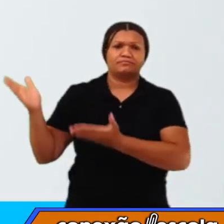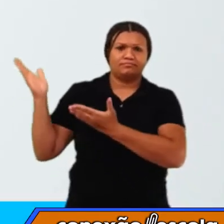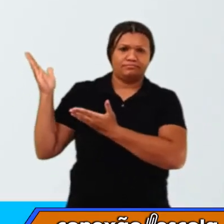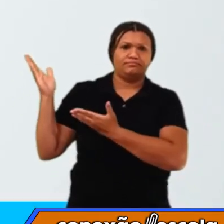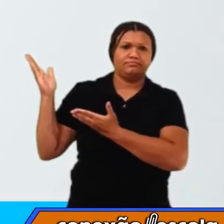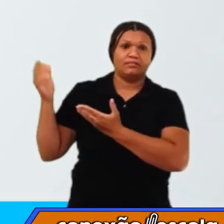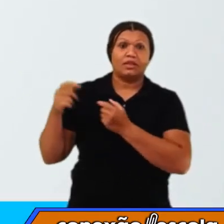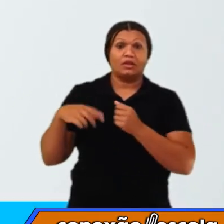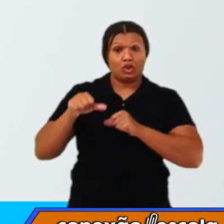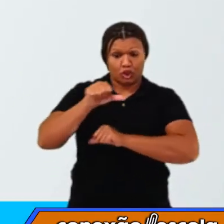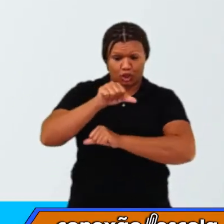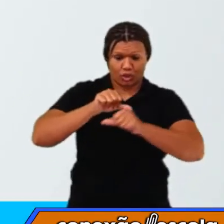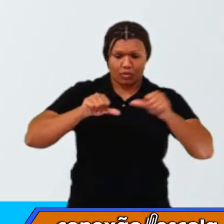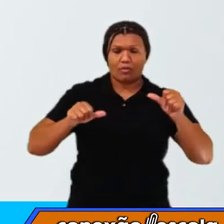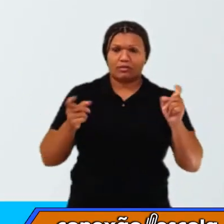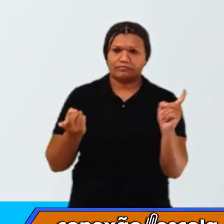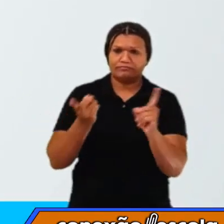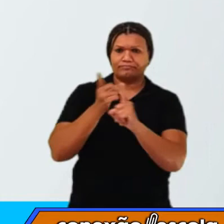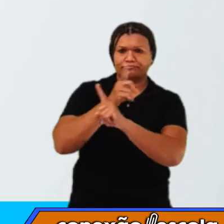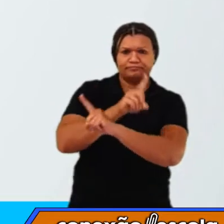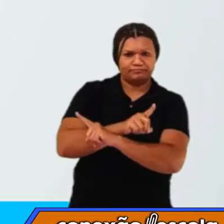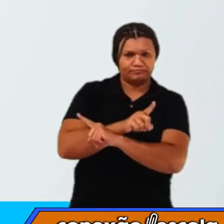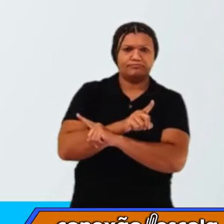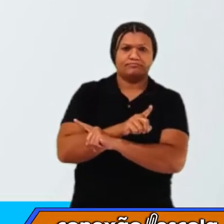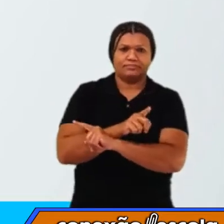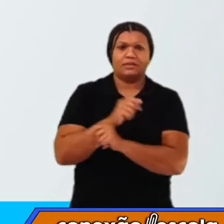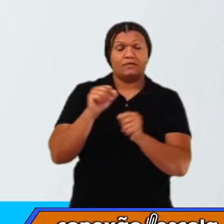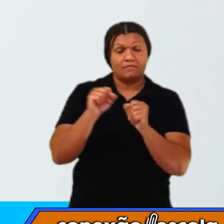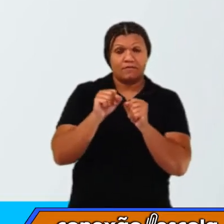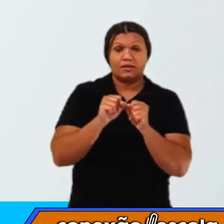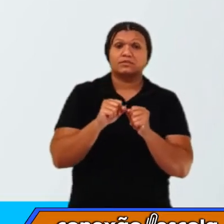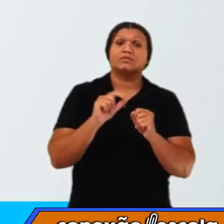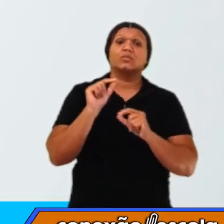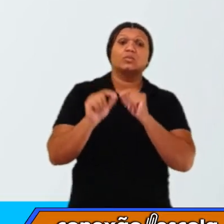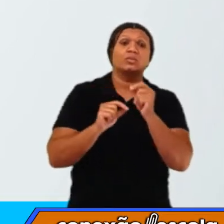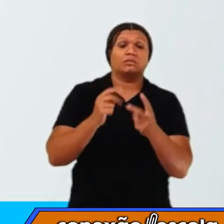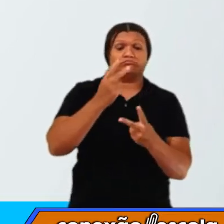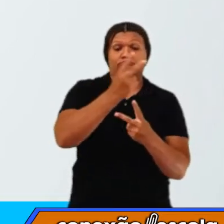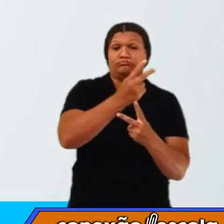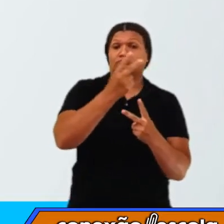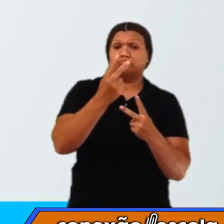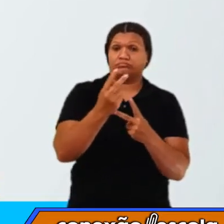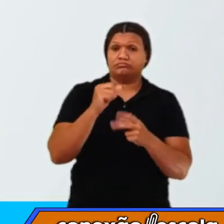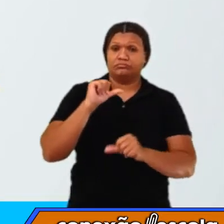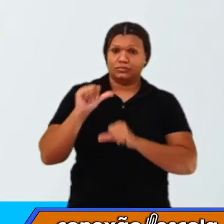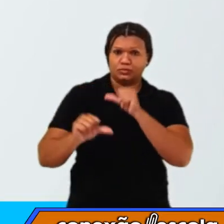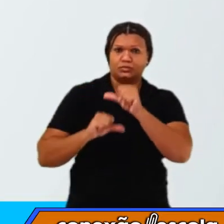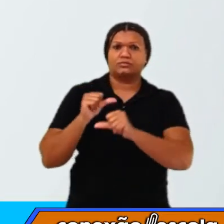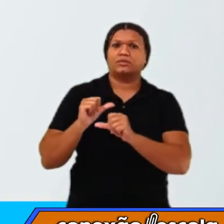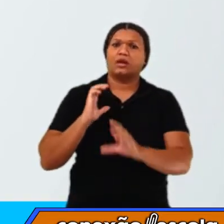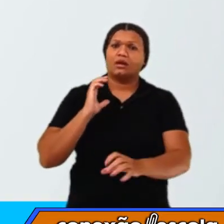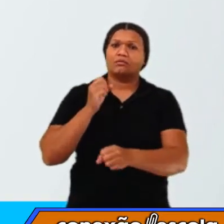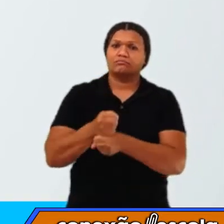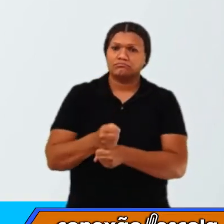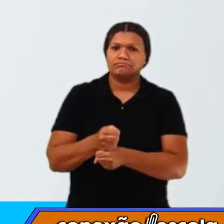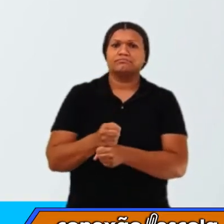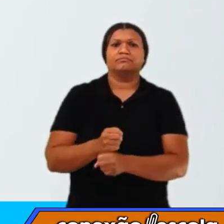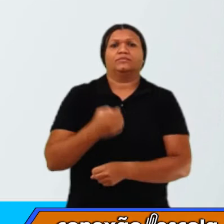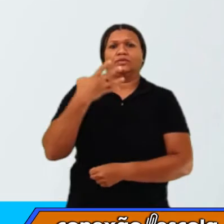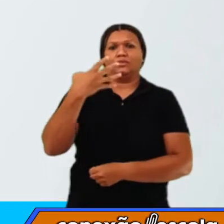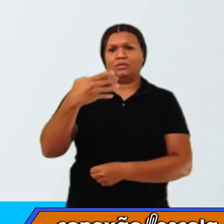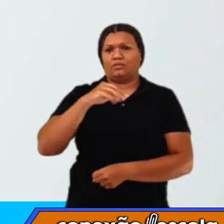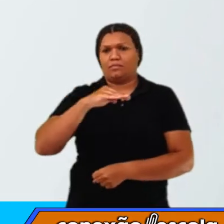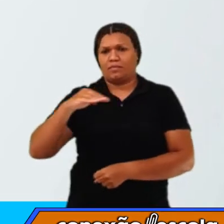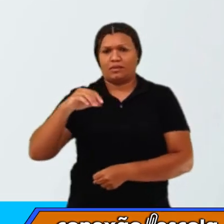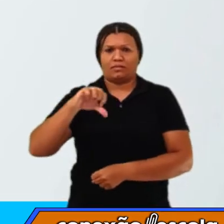base muda o sinal do expoente multiplica duas vezes deu quatro nonos é mais um exemplo